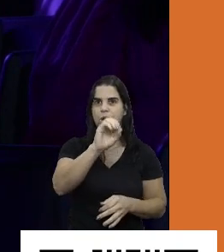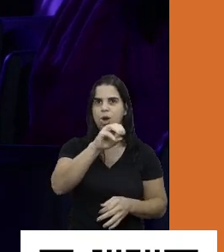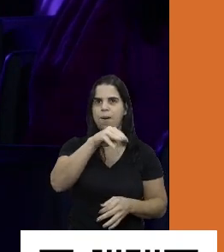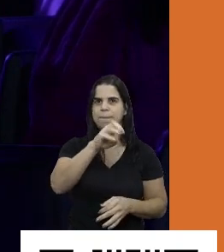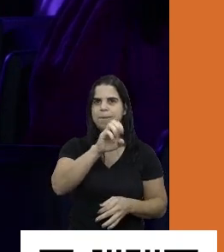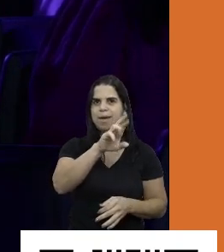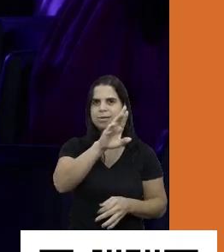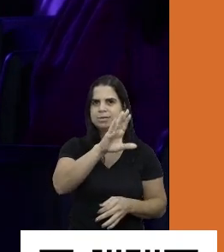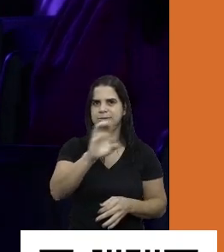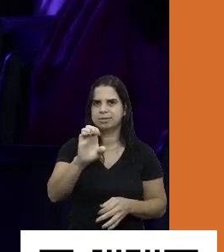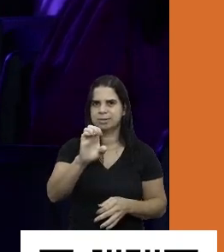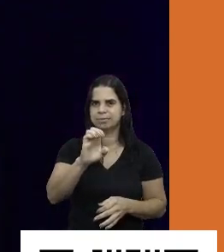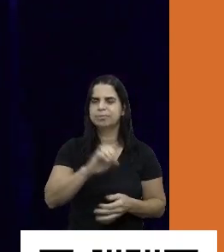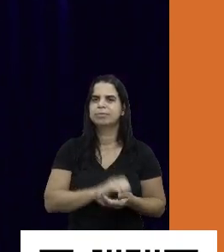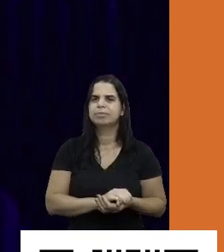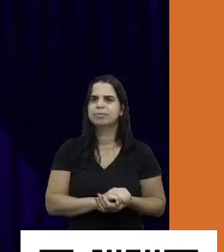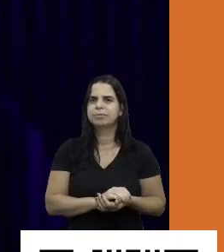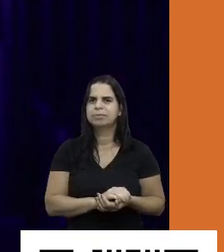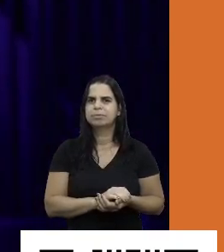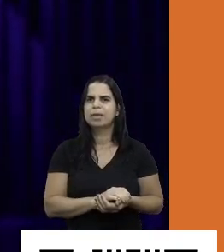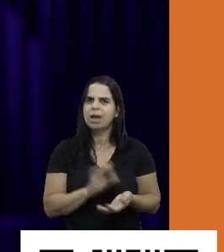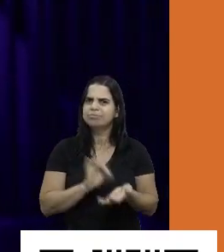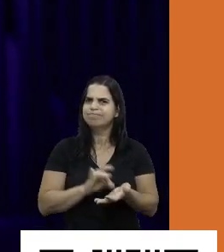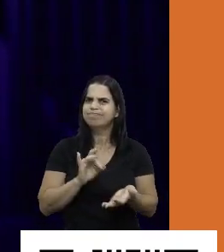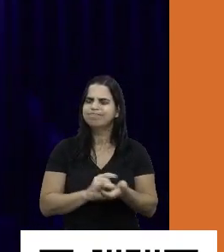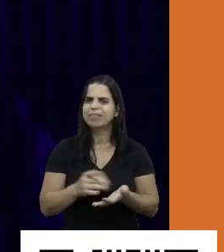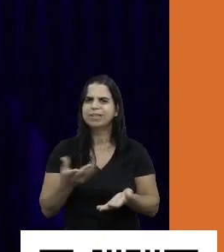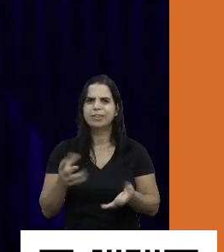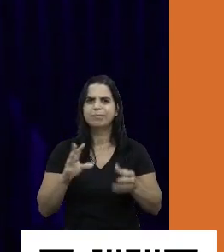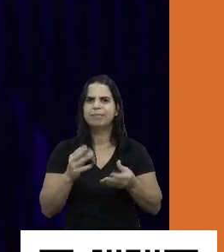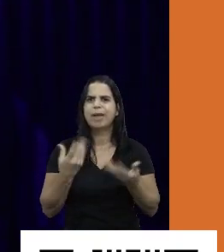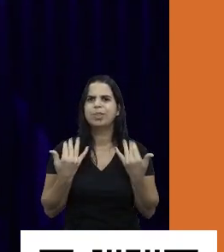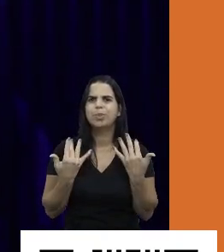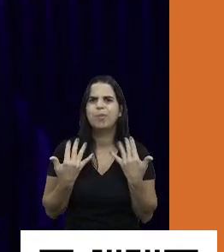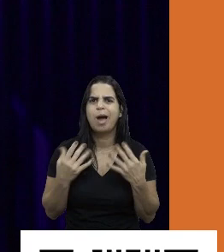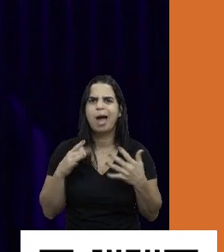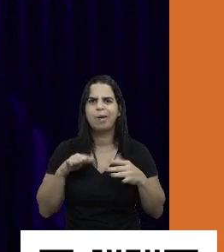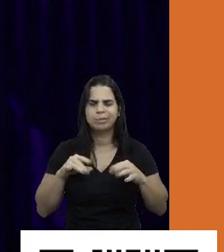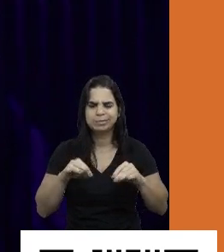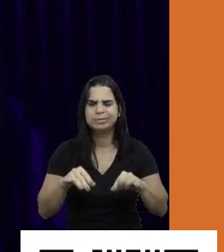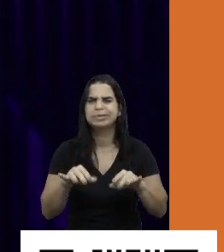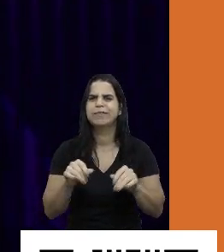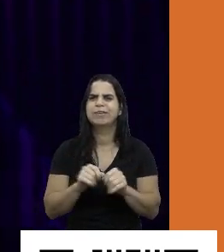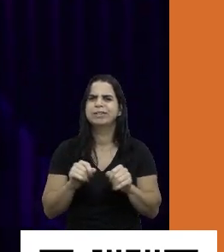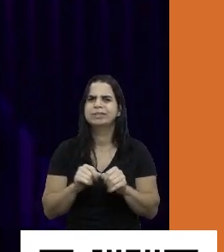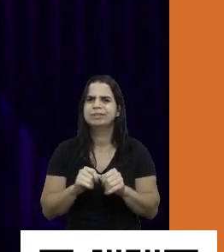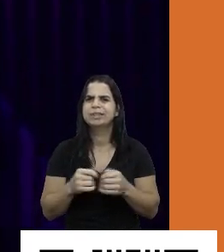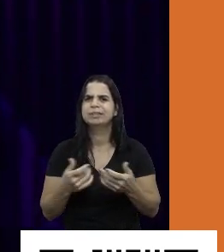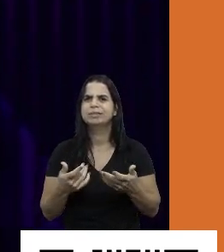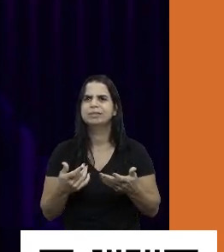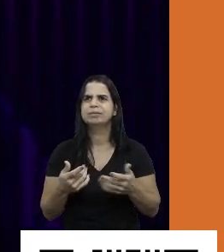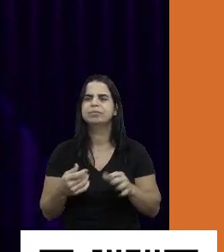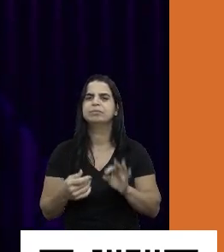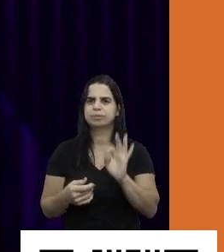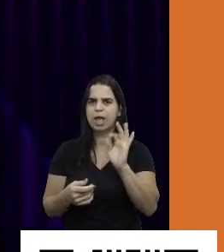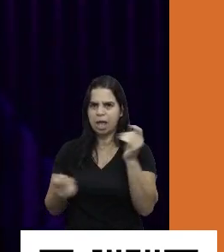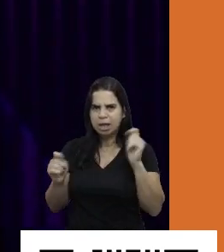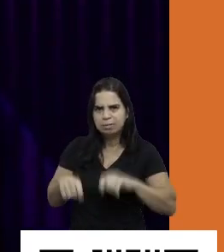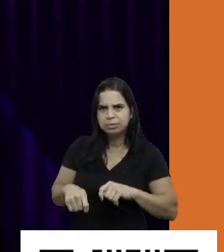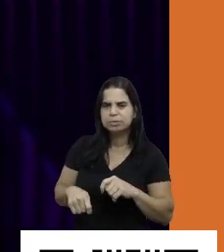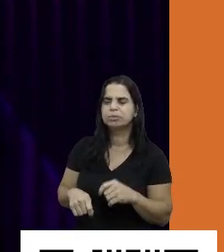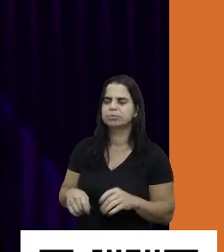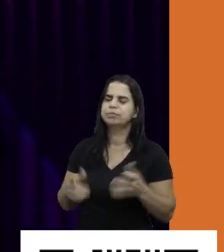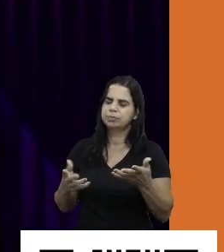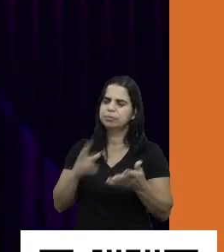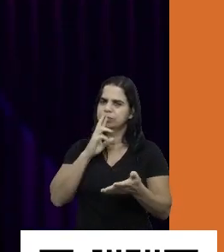não é totalmente possível de novo né Aí eu volto lá no que eu acabei de comentar assim tudo que